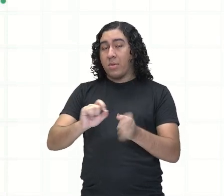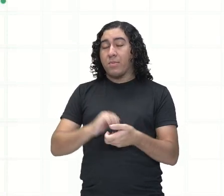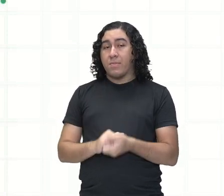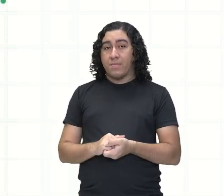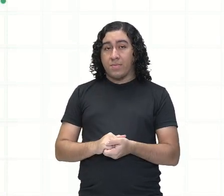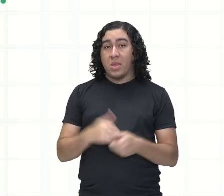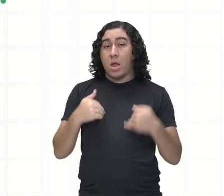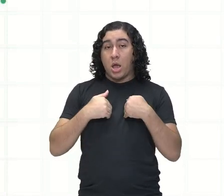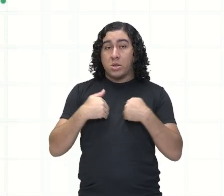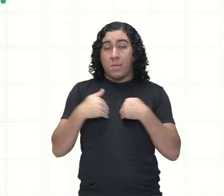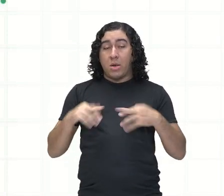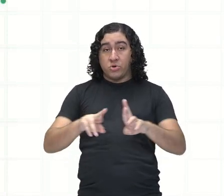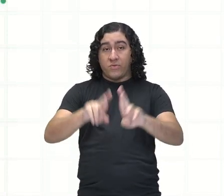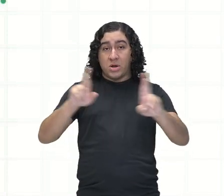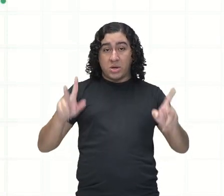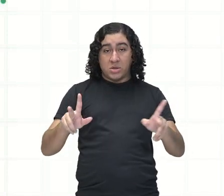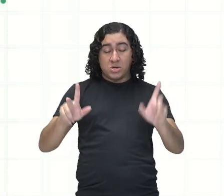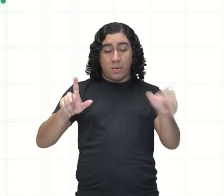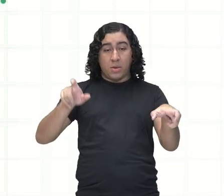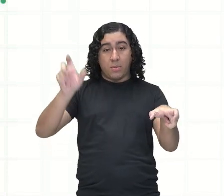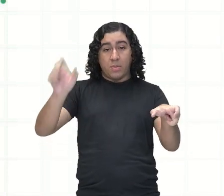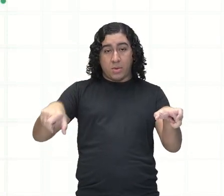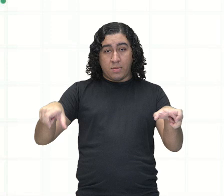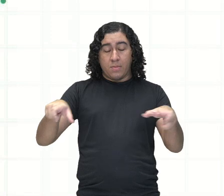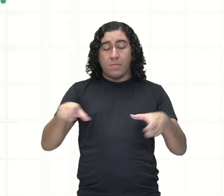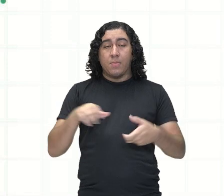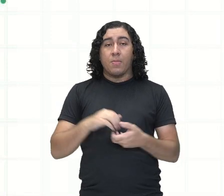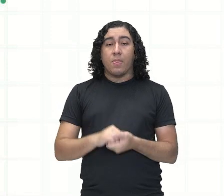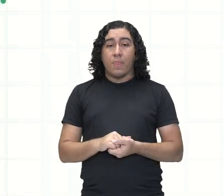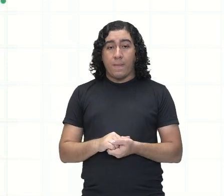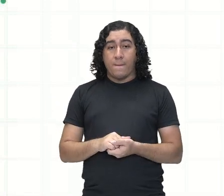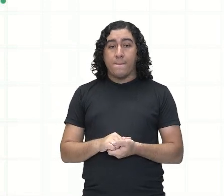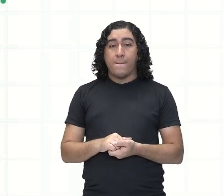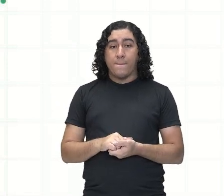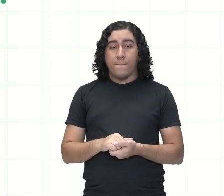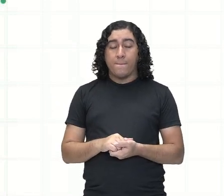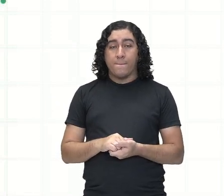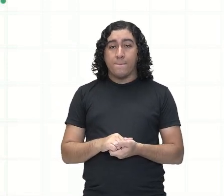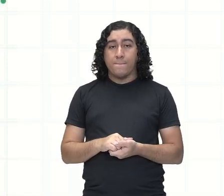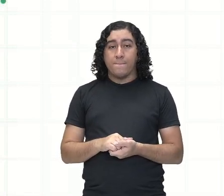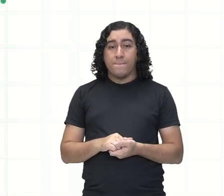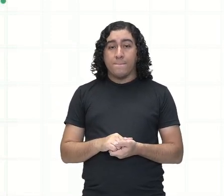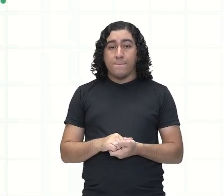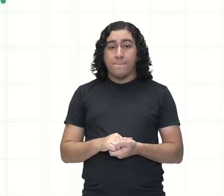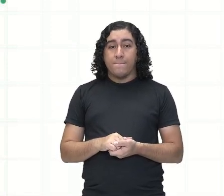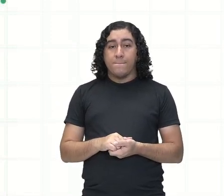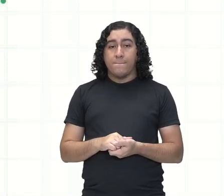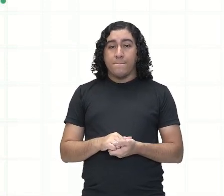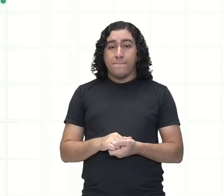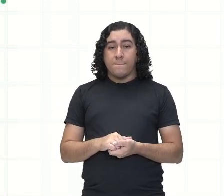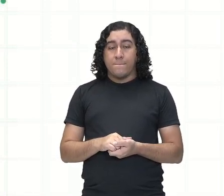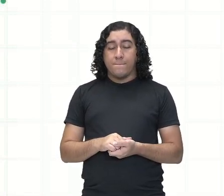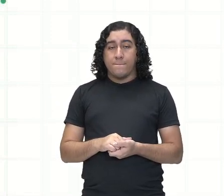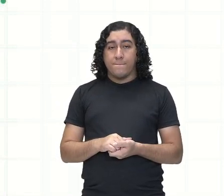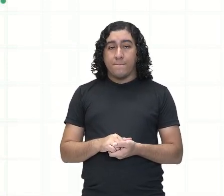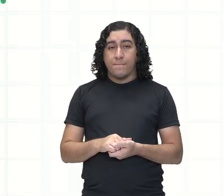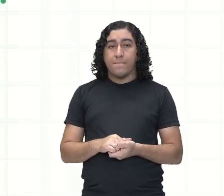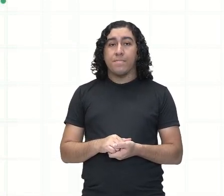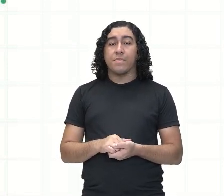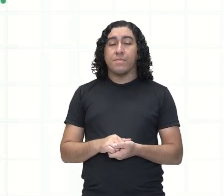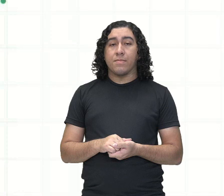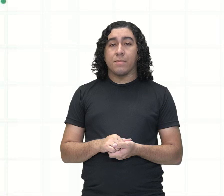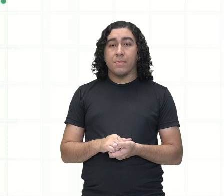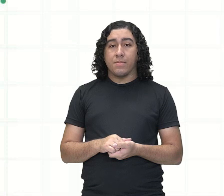espécies diferentes, tá bom? São espécies diferentes, uma relação ecológica que há entre